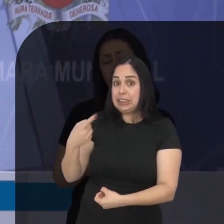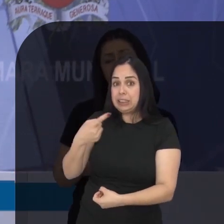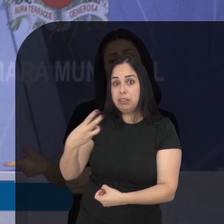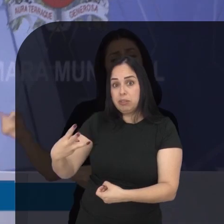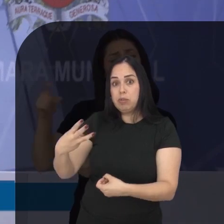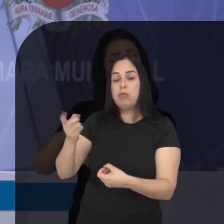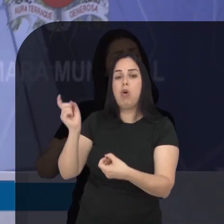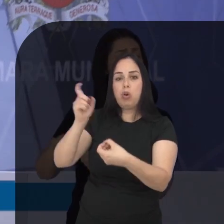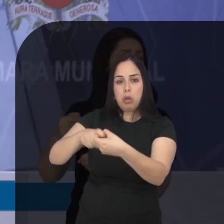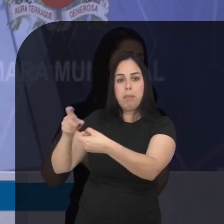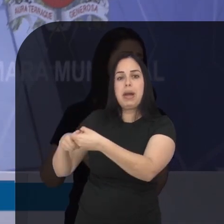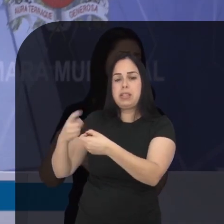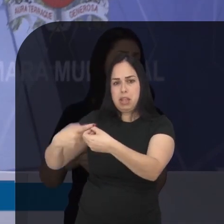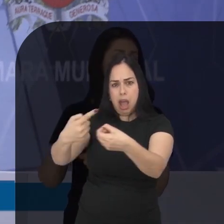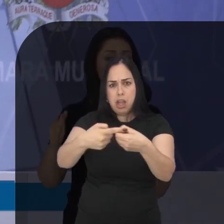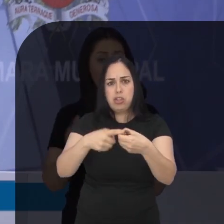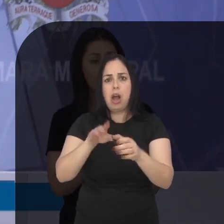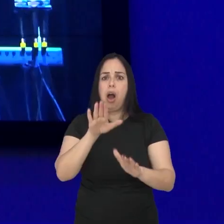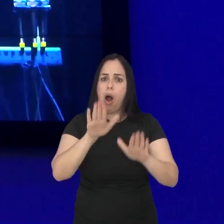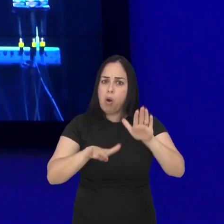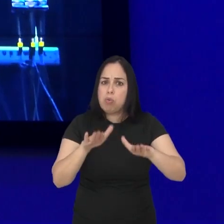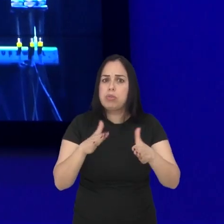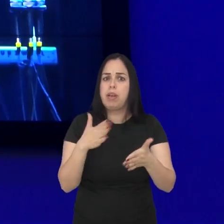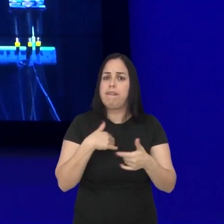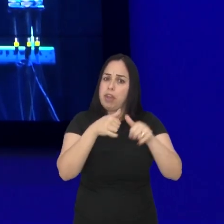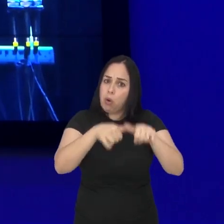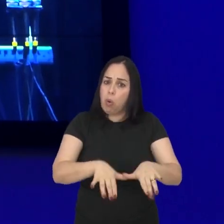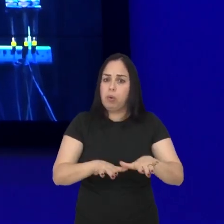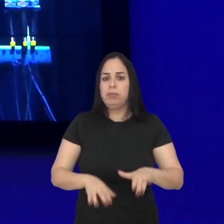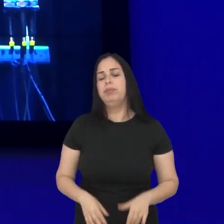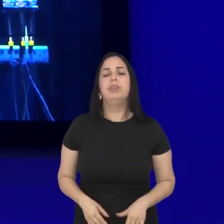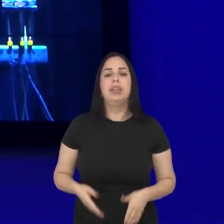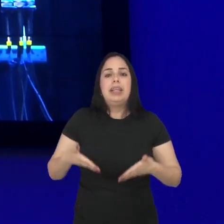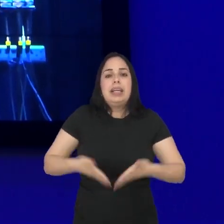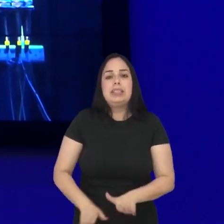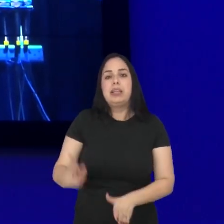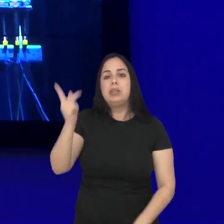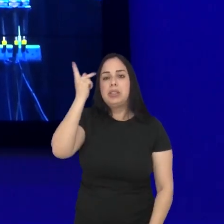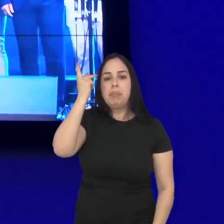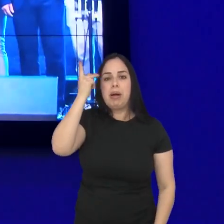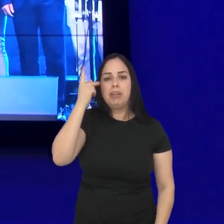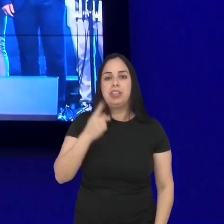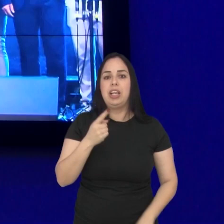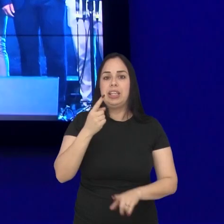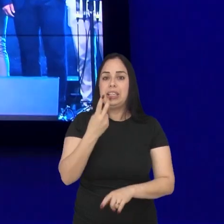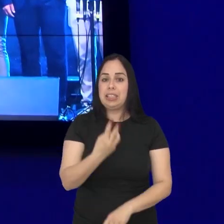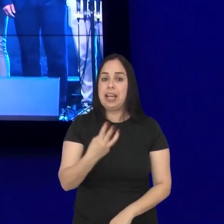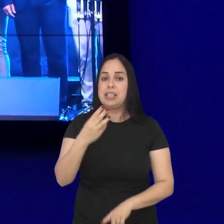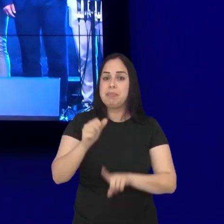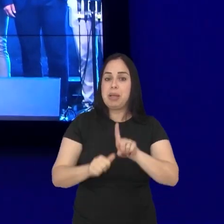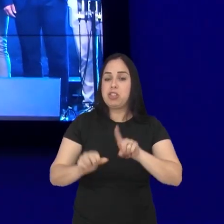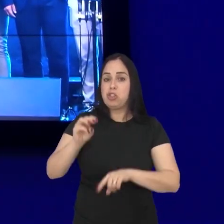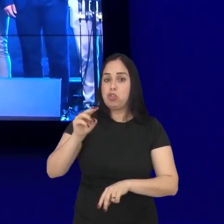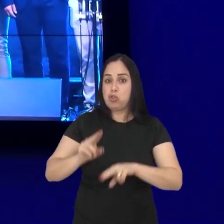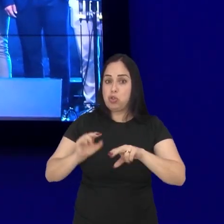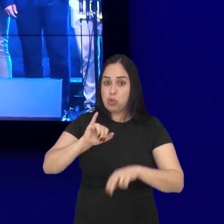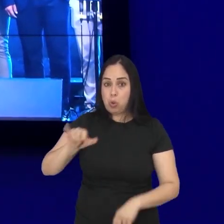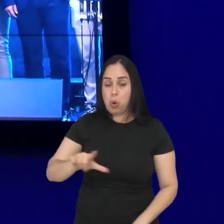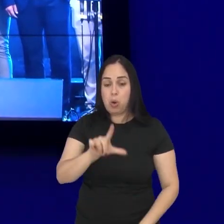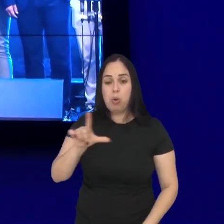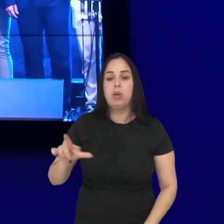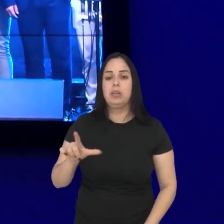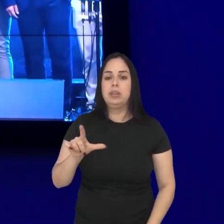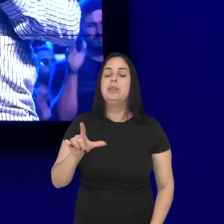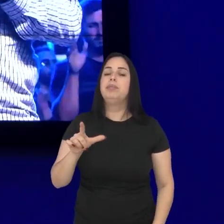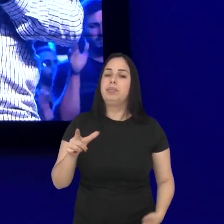alguns permanecem na igreja até hoje. Nascido em São Paulo em 3 de julho de 1949, o